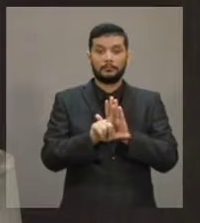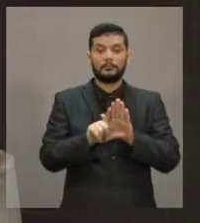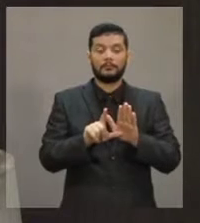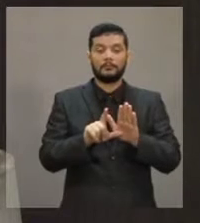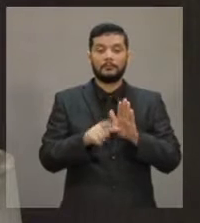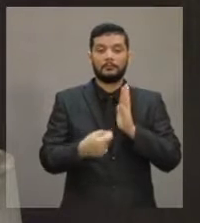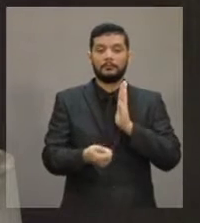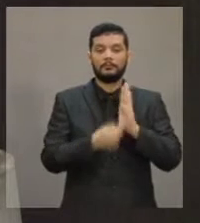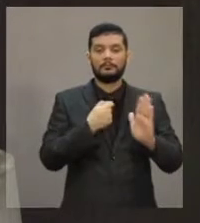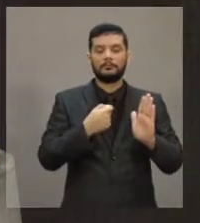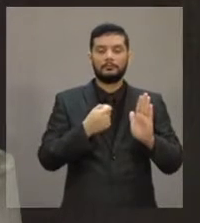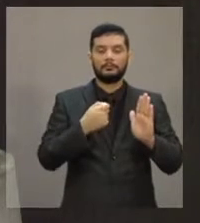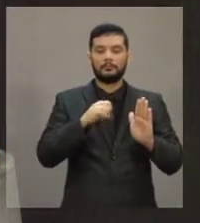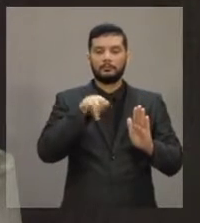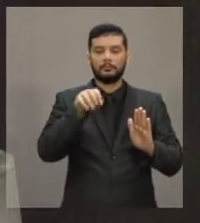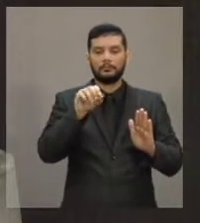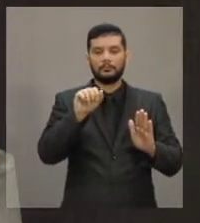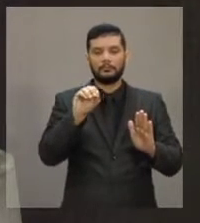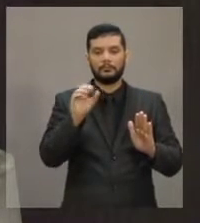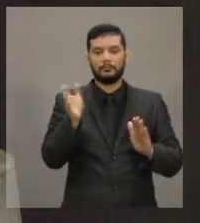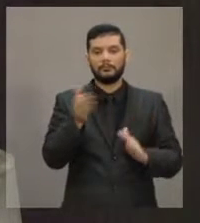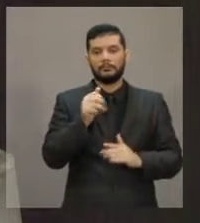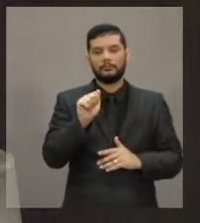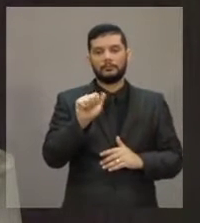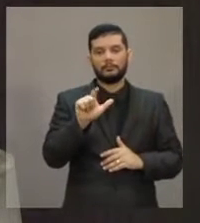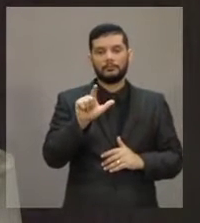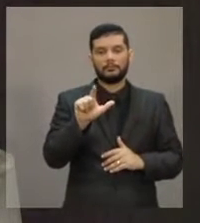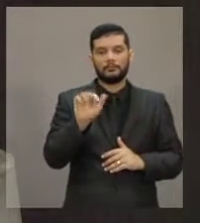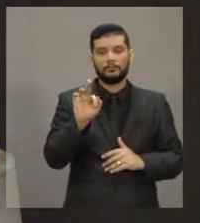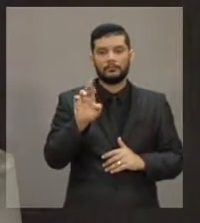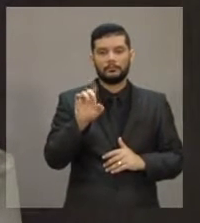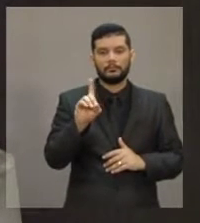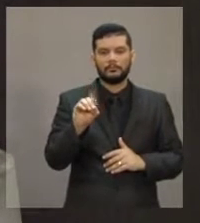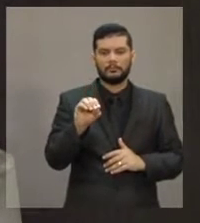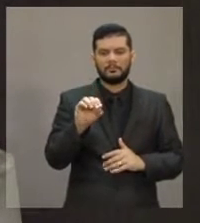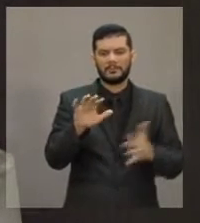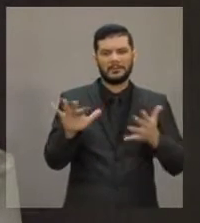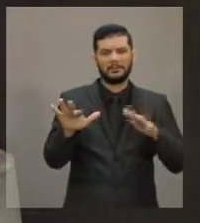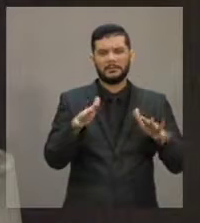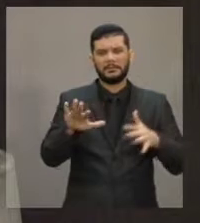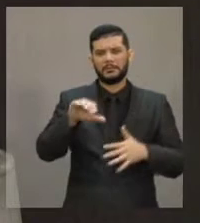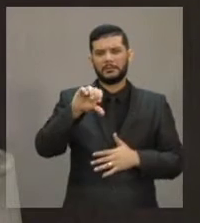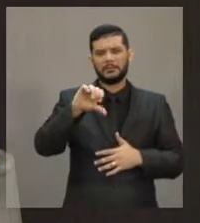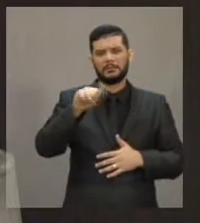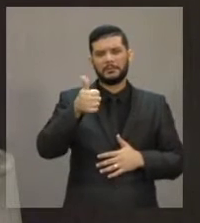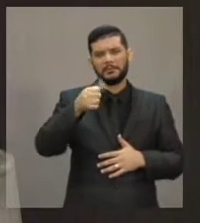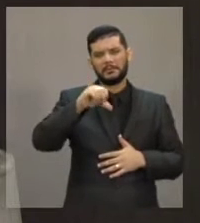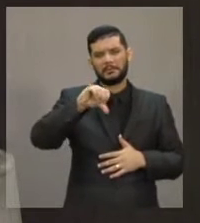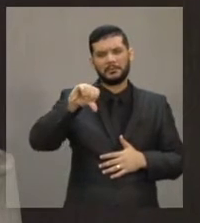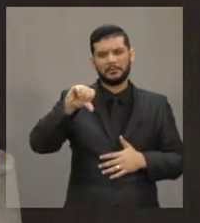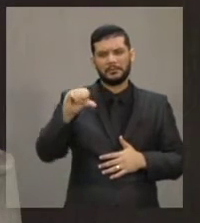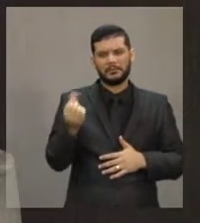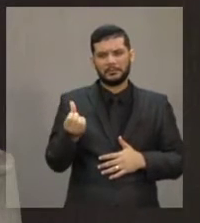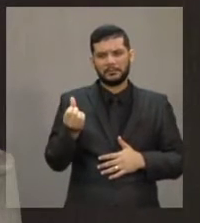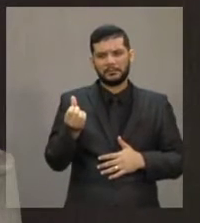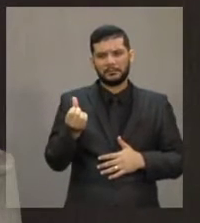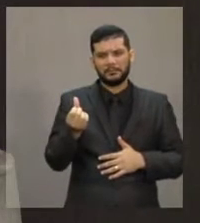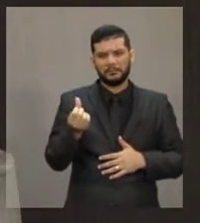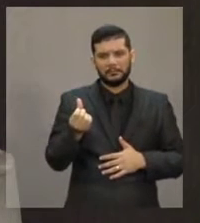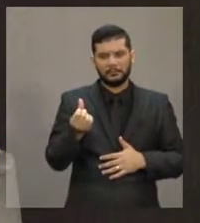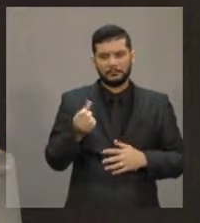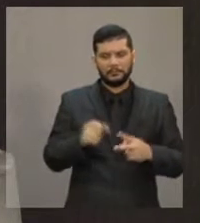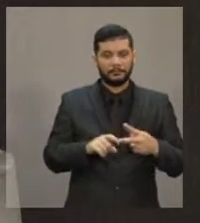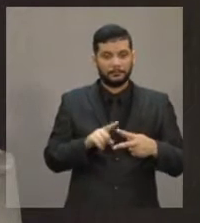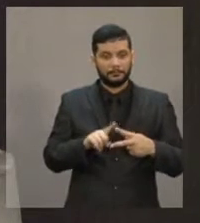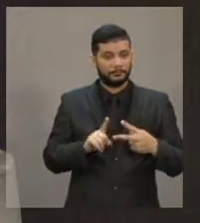Alfredo, e em 96, 97, de autoria do então deputado Mário Mohamed, duas leis são muito importantes para a